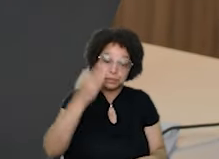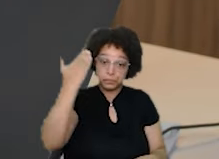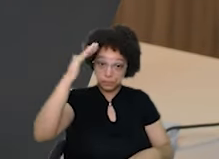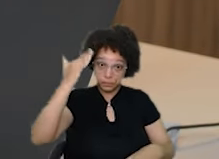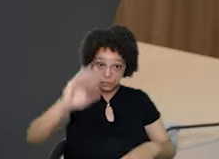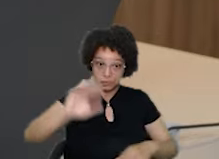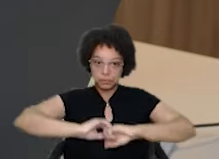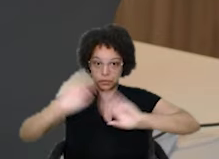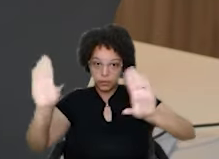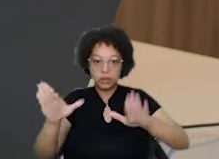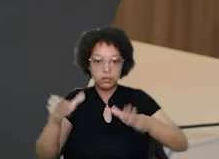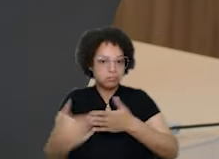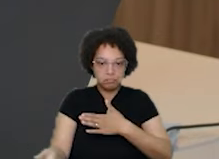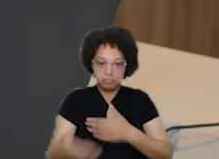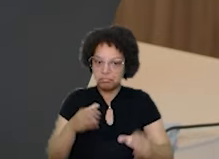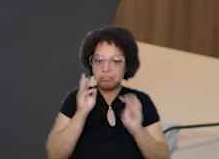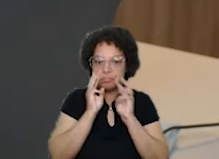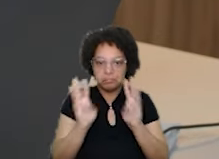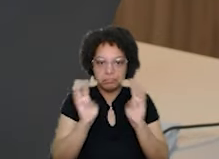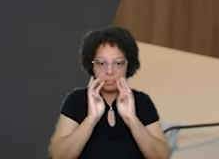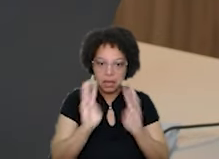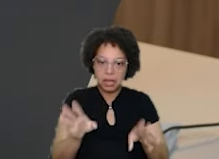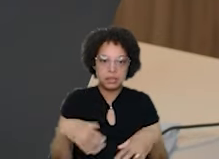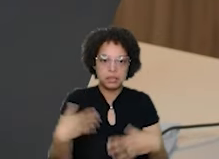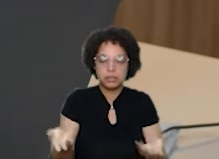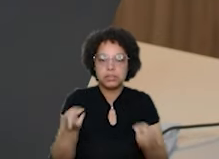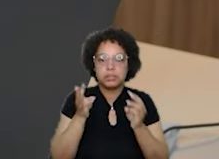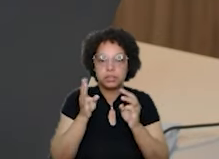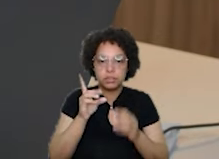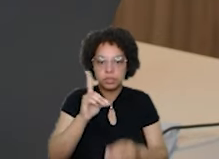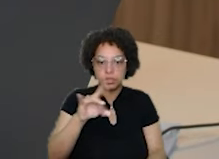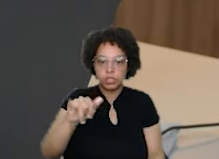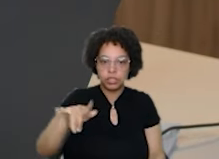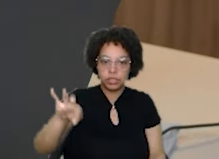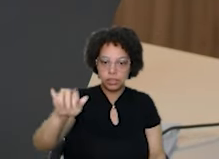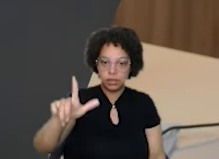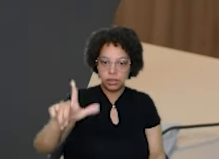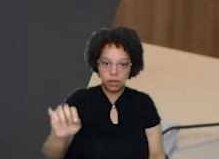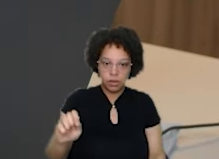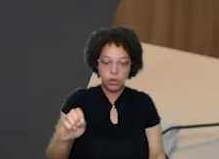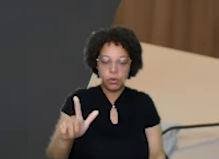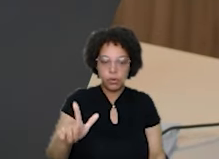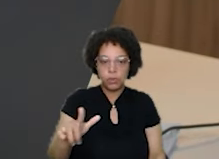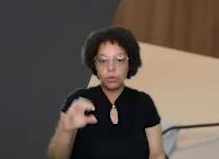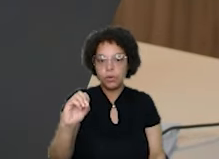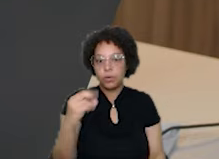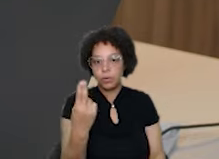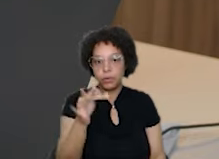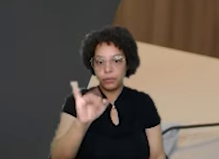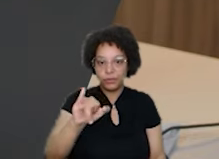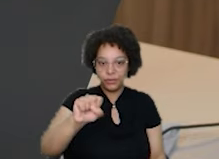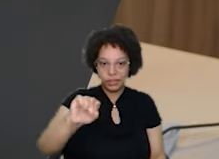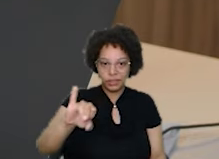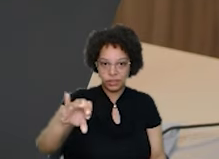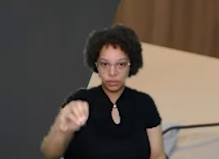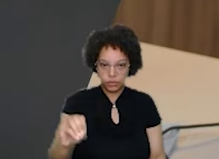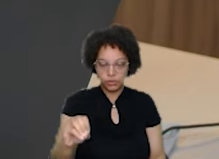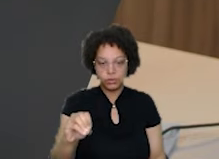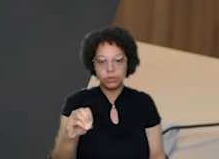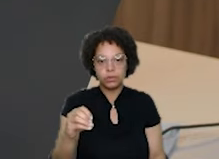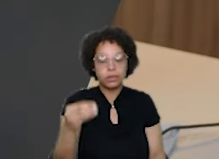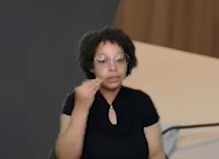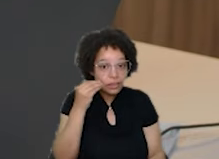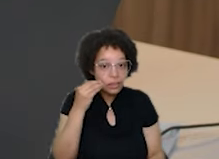que independente ser marketing digital ou marketing físico quando você faz uma ação você testar o resultado